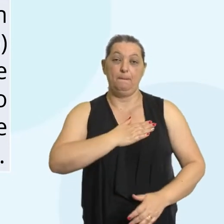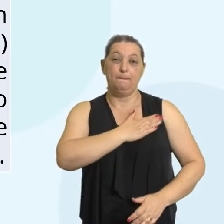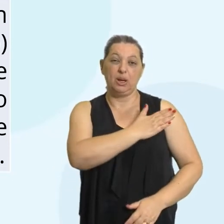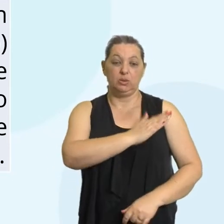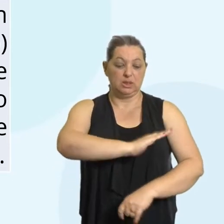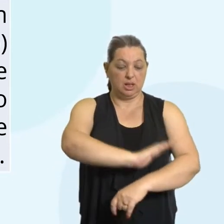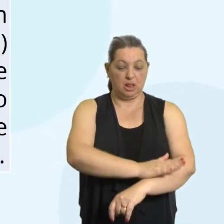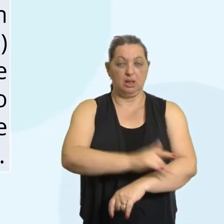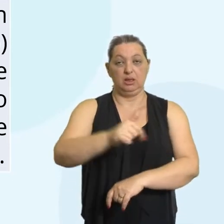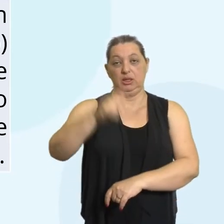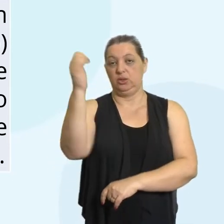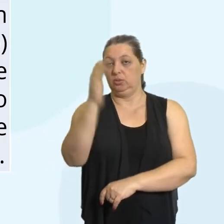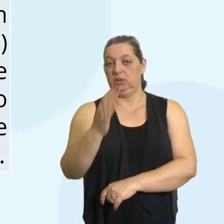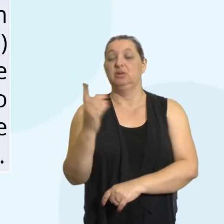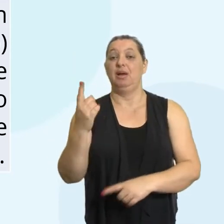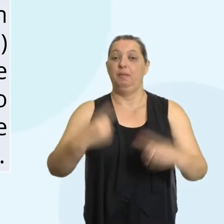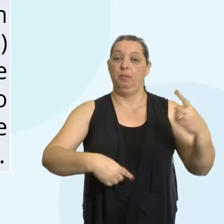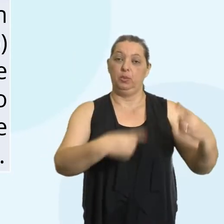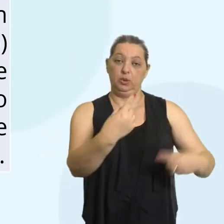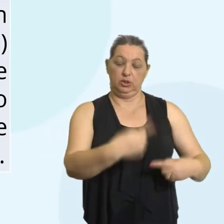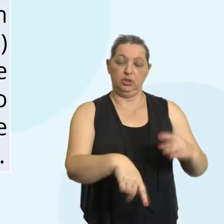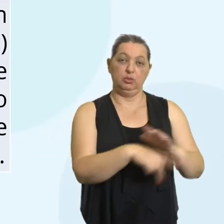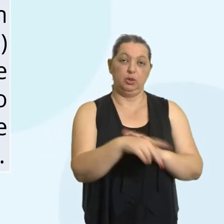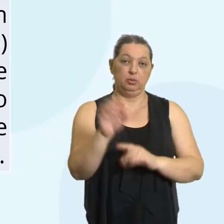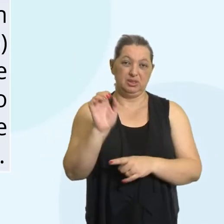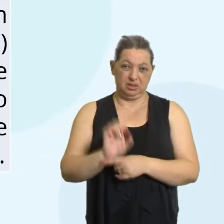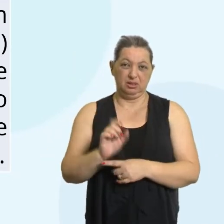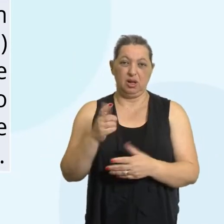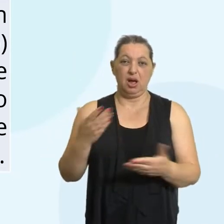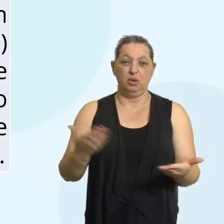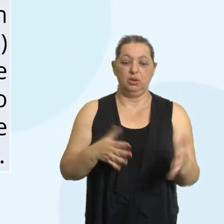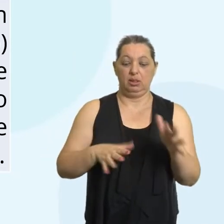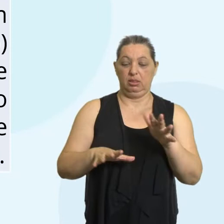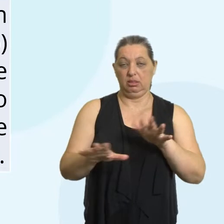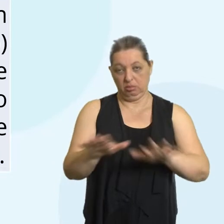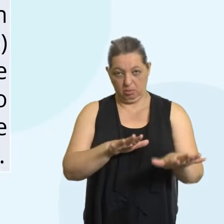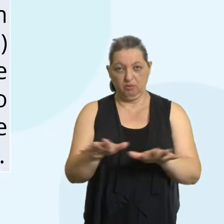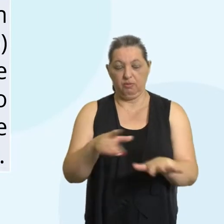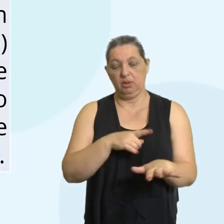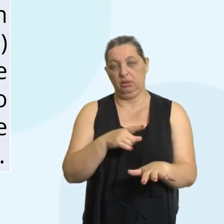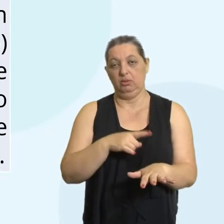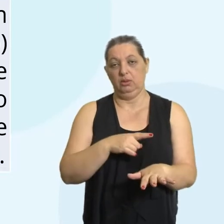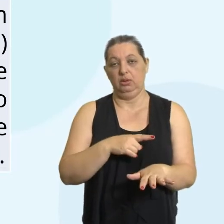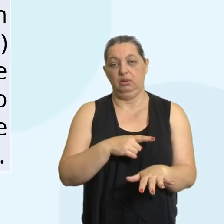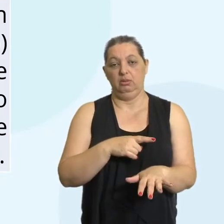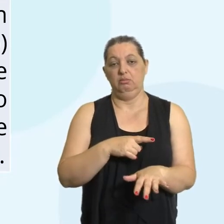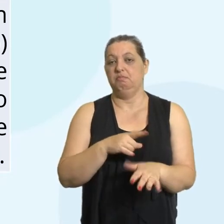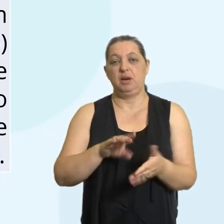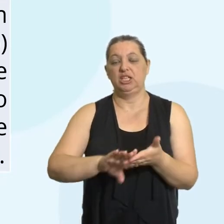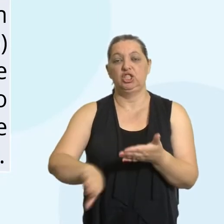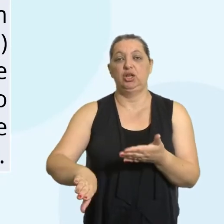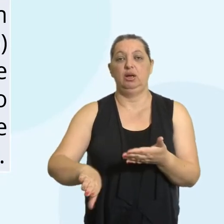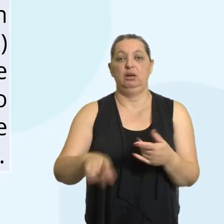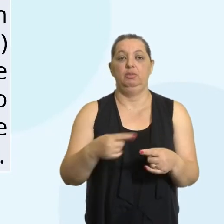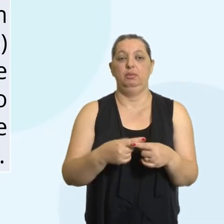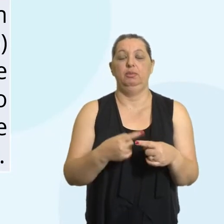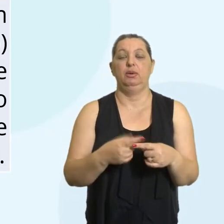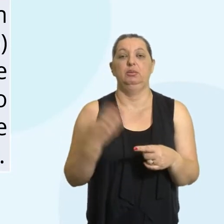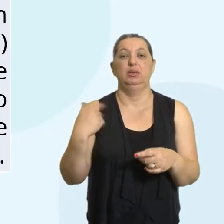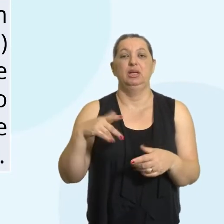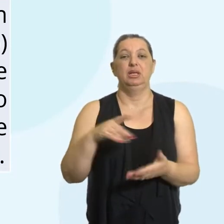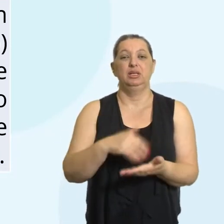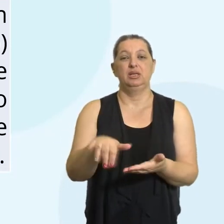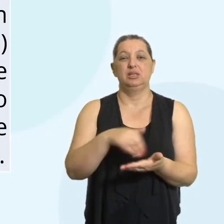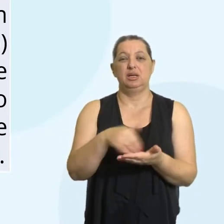ela foi uma política de estado agora existe um movimento para não ser né existe o movimento terraces temos a trilha tirar se está aqui na secretaria